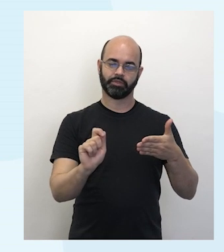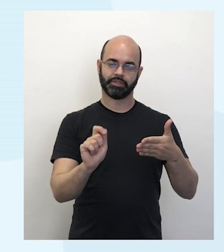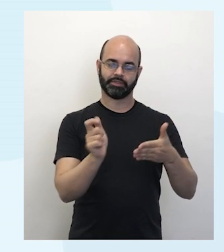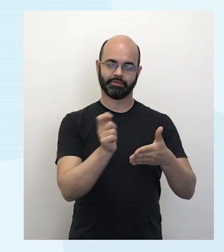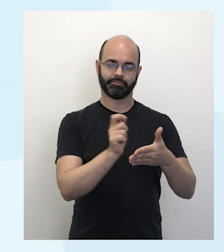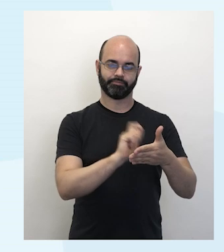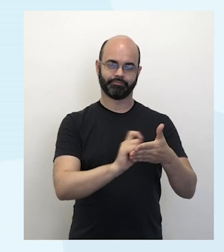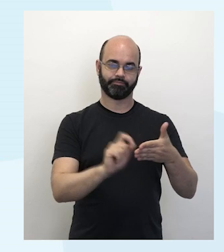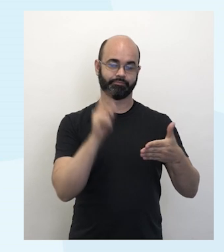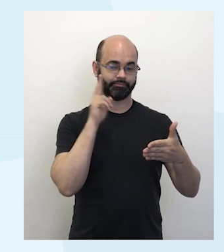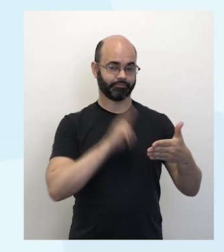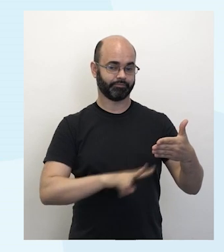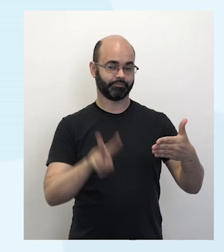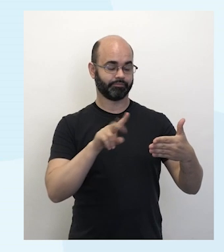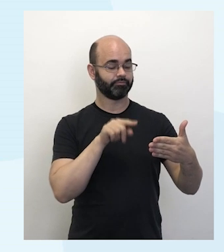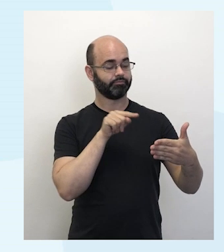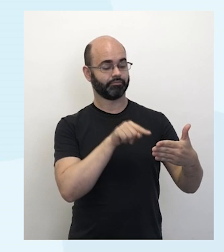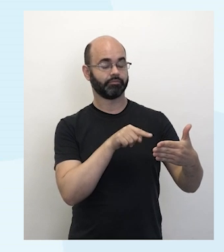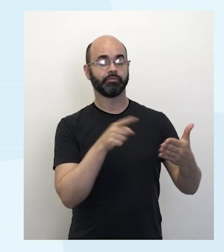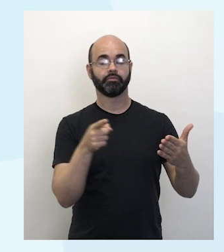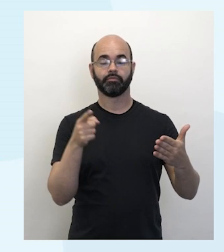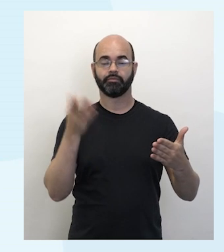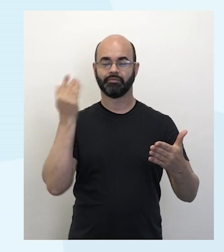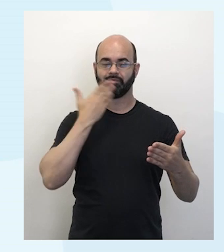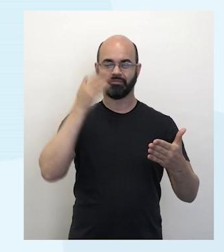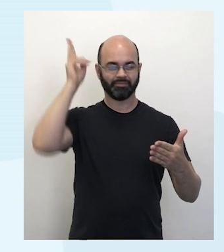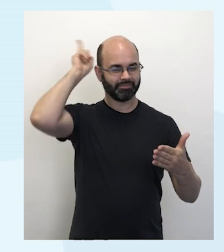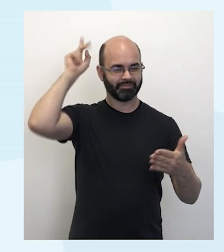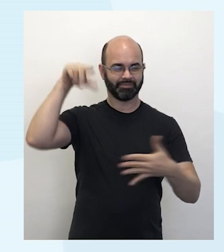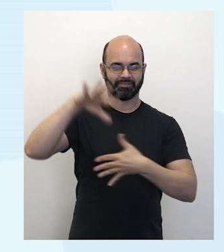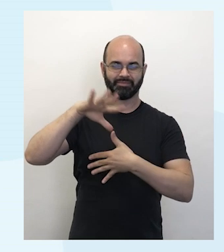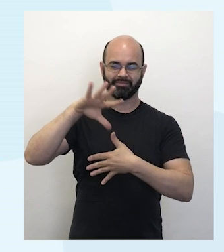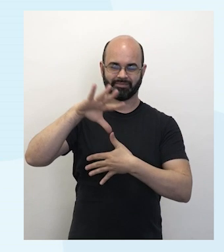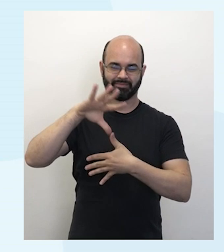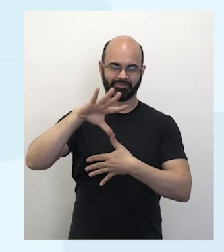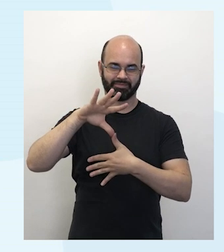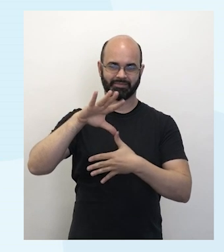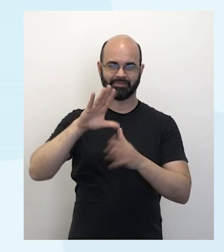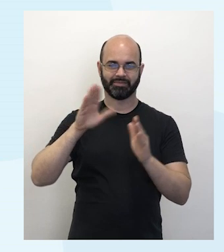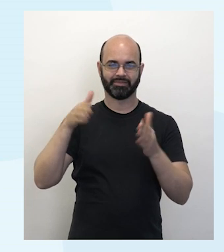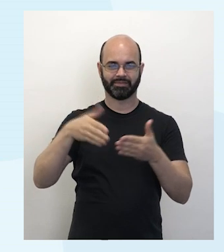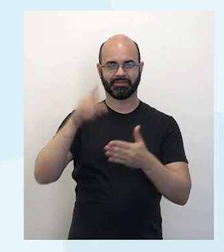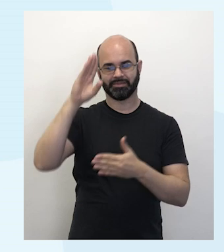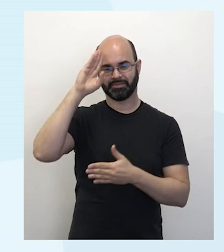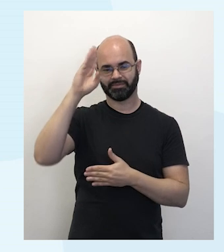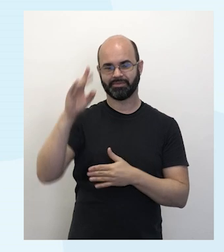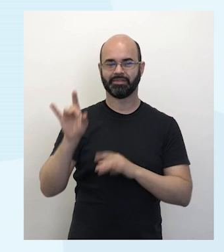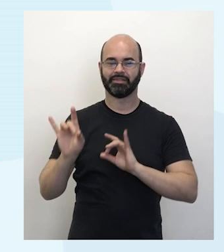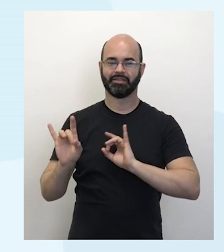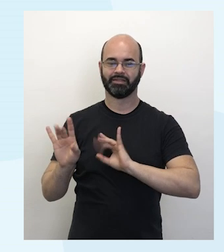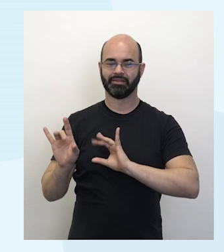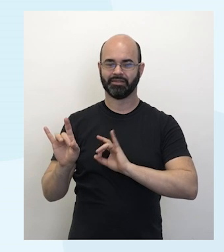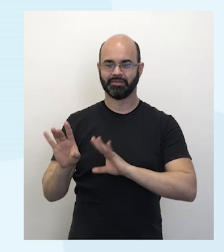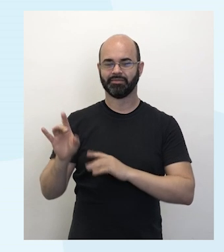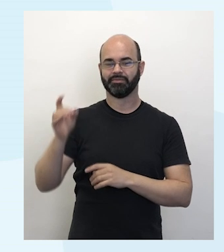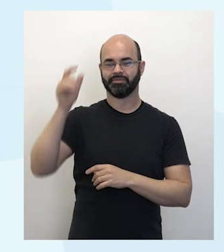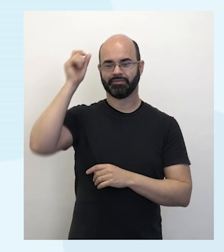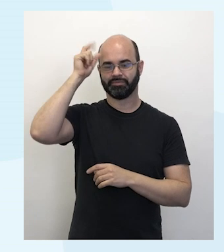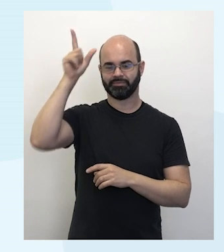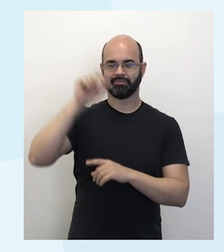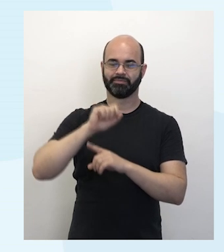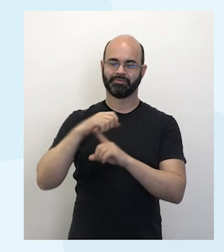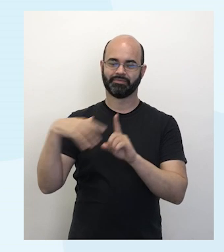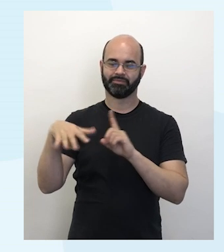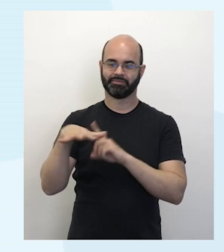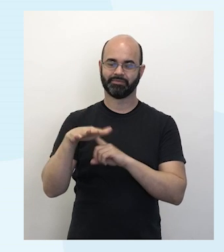principais características das sociedades indígenas da América, em especial seus aportes tecnológicos, culturais e sociais. E hoje nós